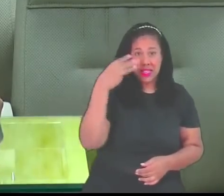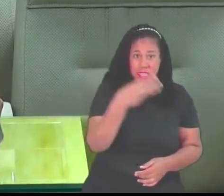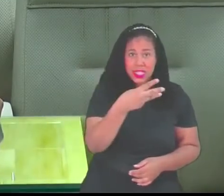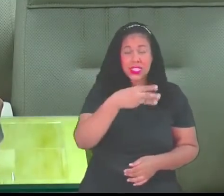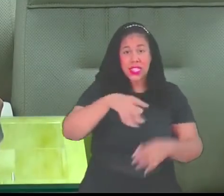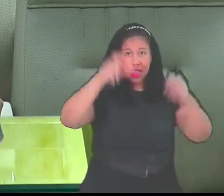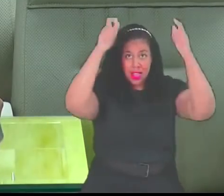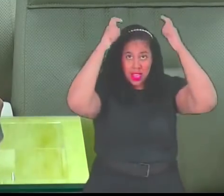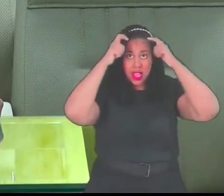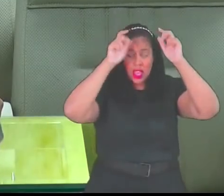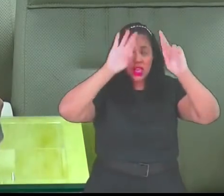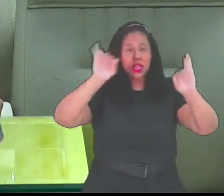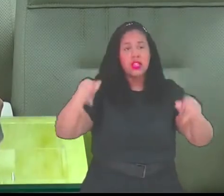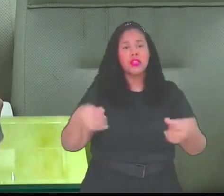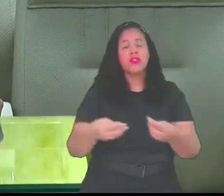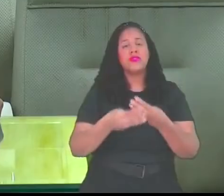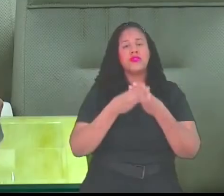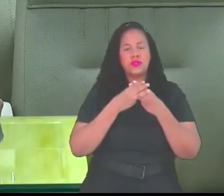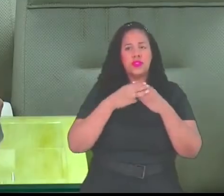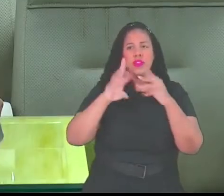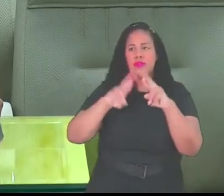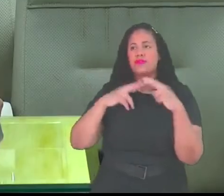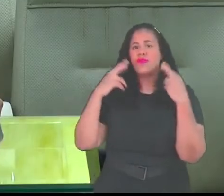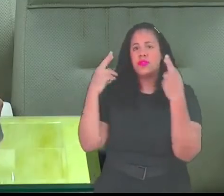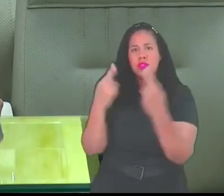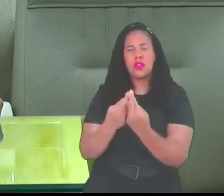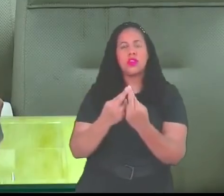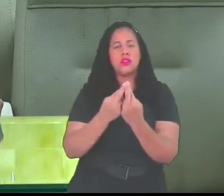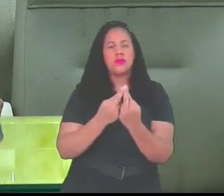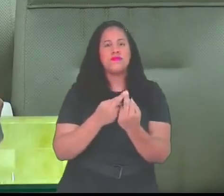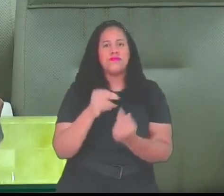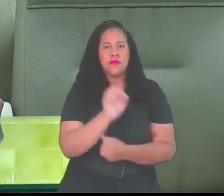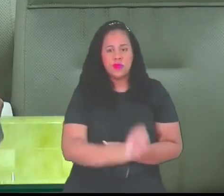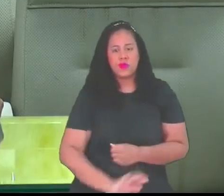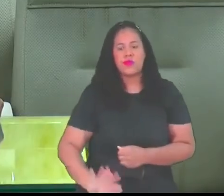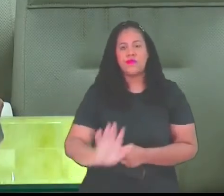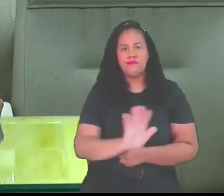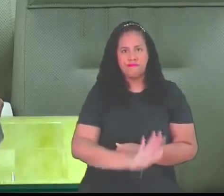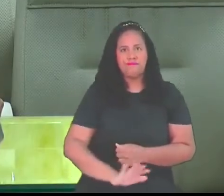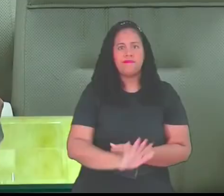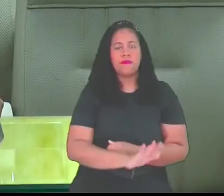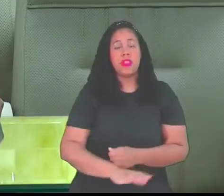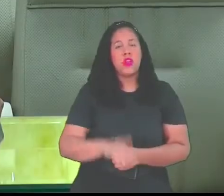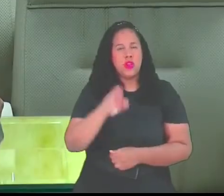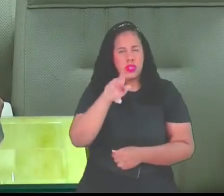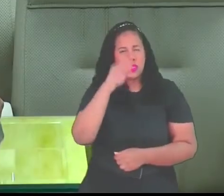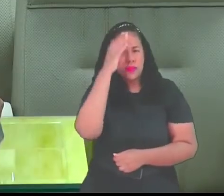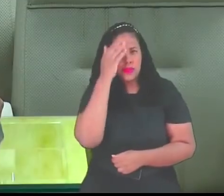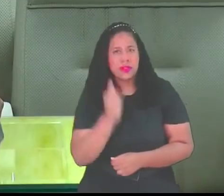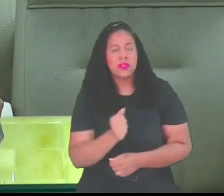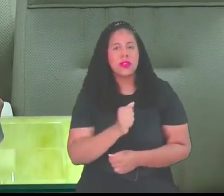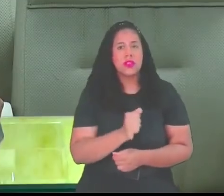reino do sul. Os irmãos sabem que em 930,